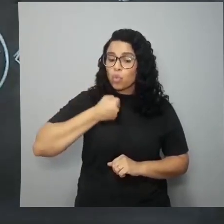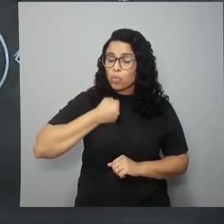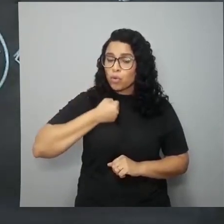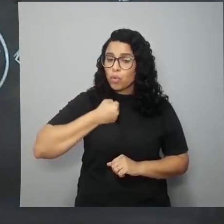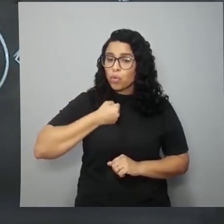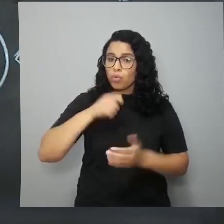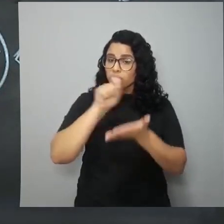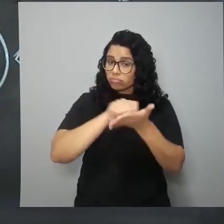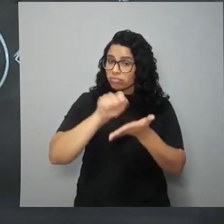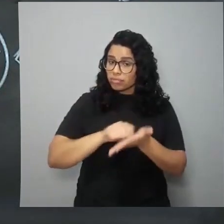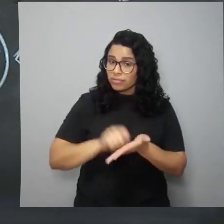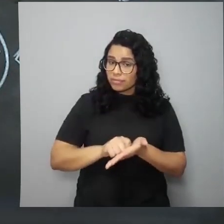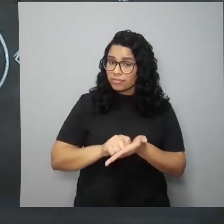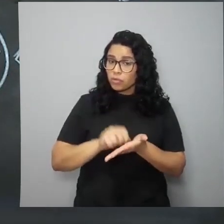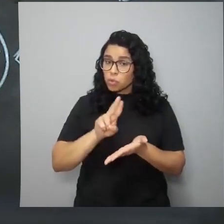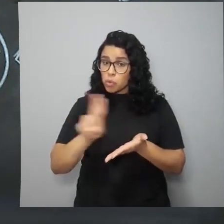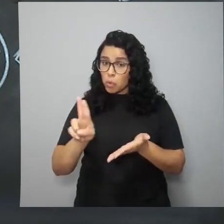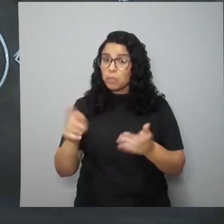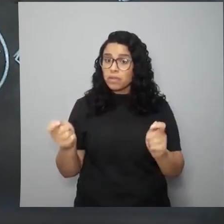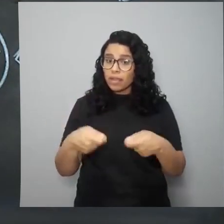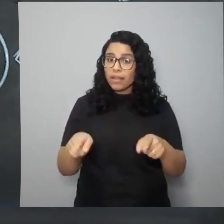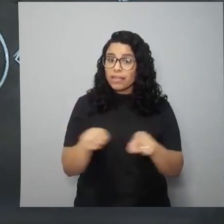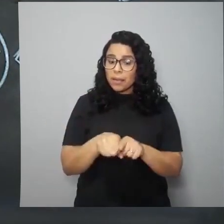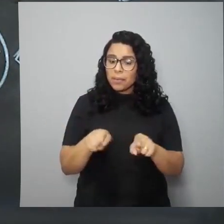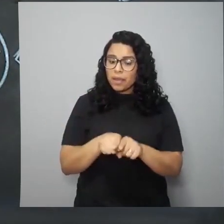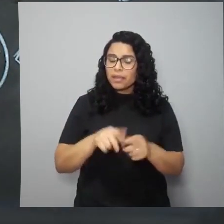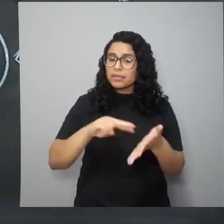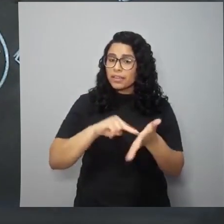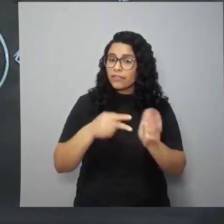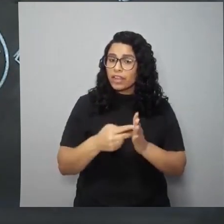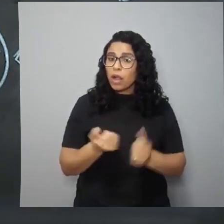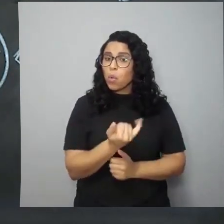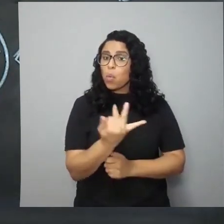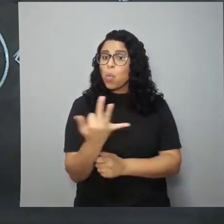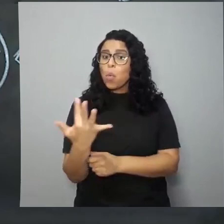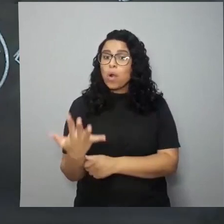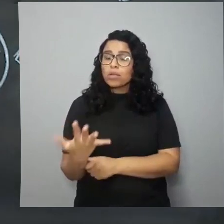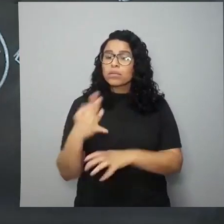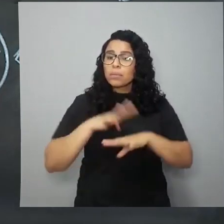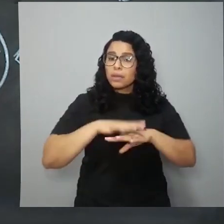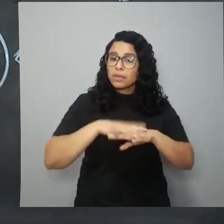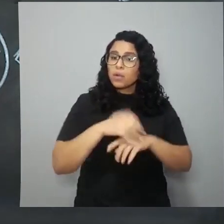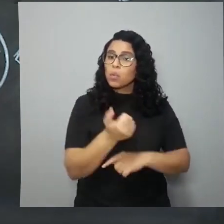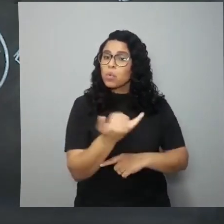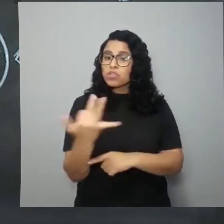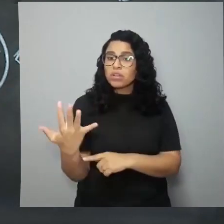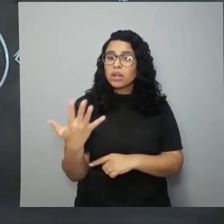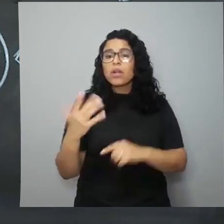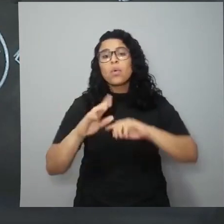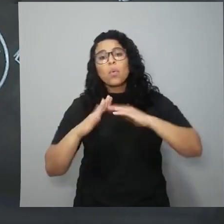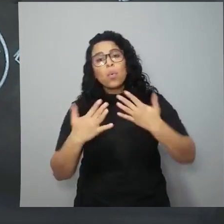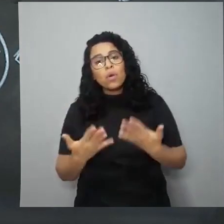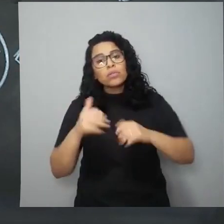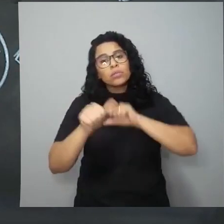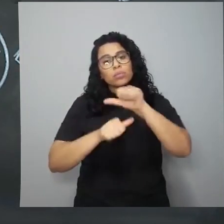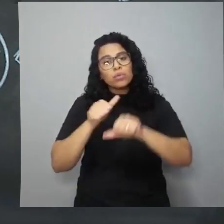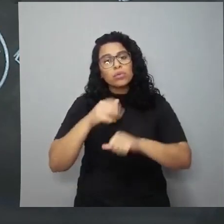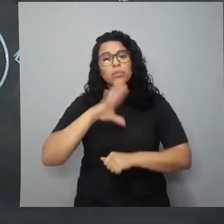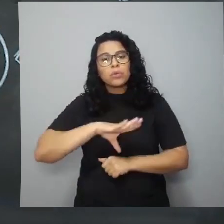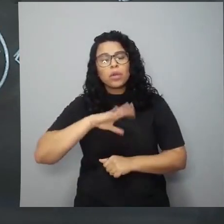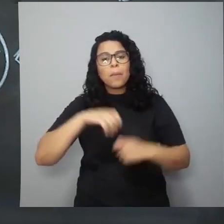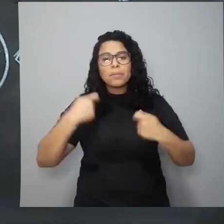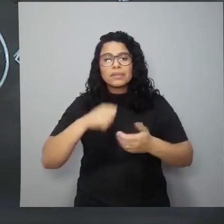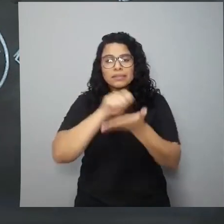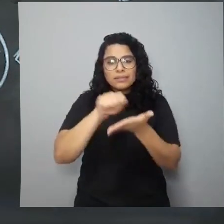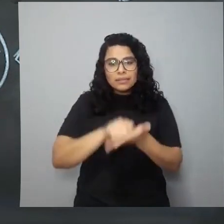tenho um número, expressão gráfica, escrito aqui. Um número indica uma quantidade, então na matemática os números indicam quantidade. Quando ele vem para a língua portuguesa